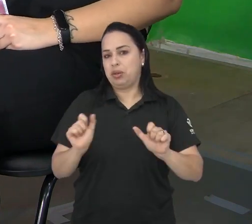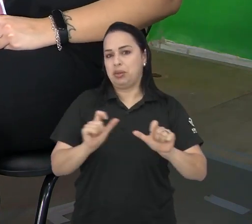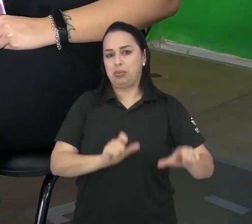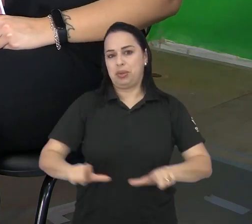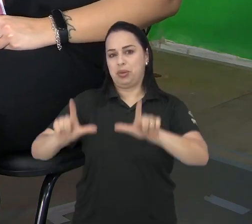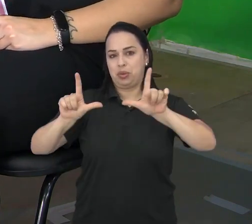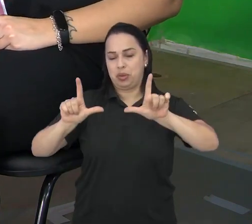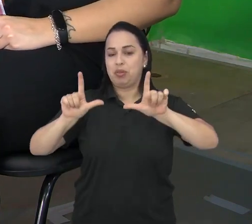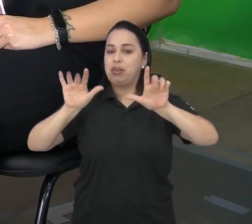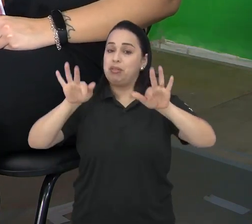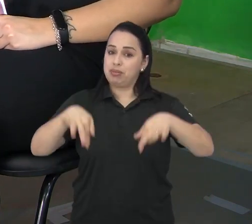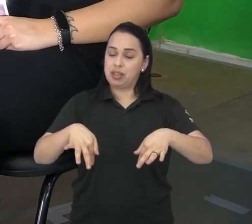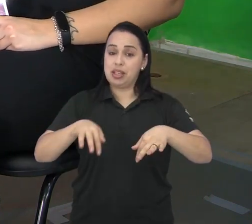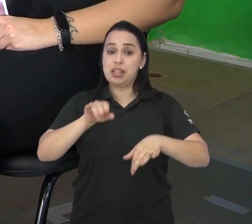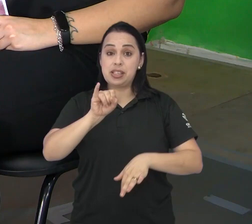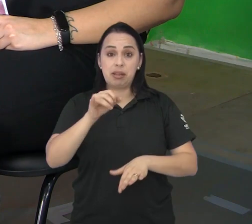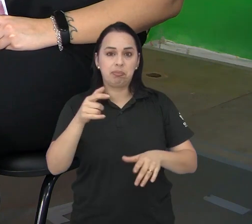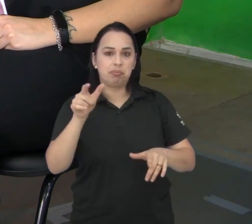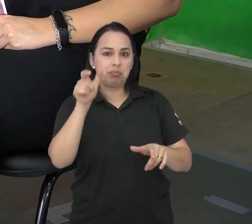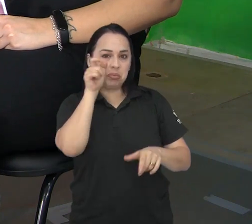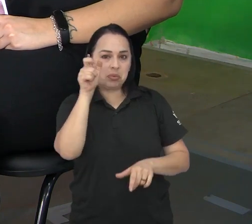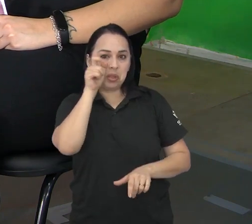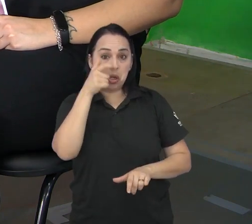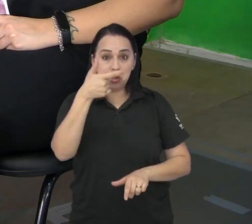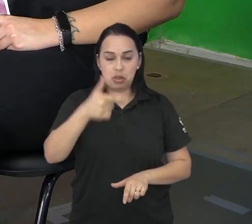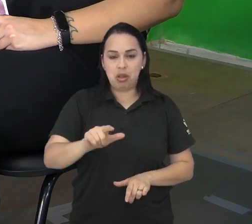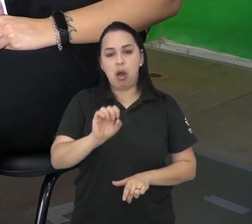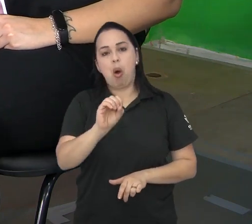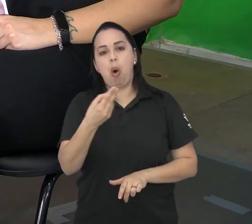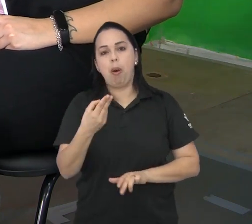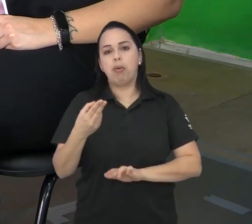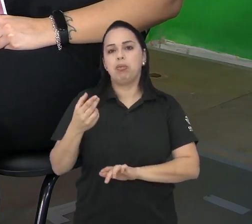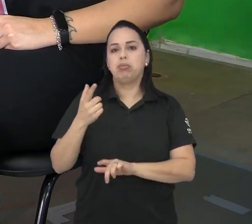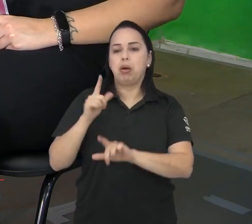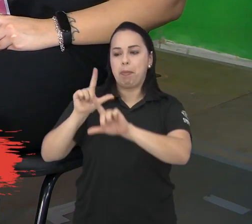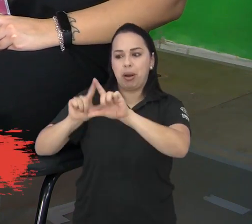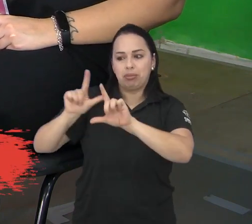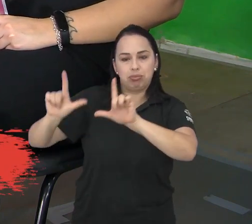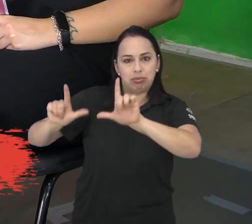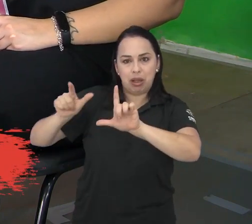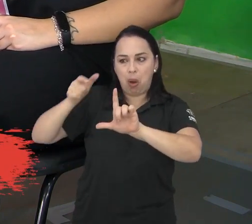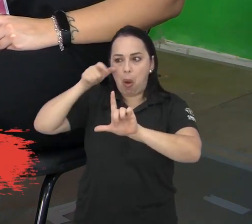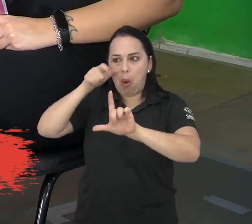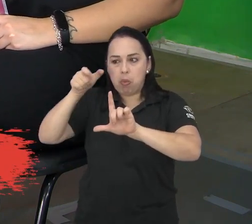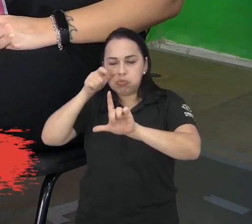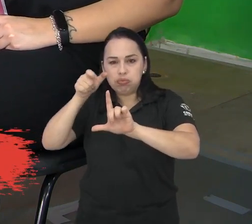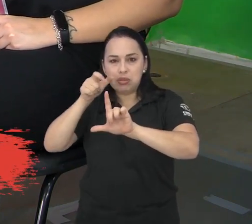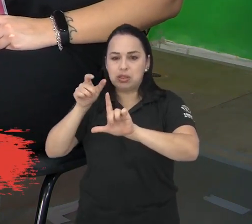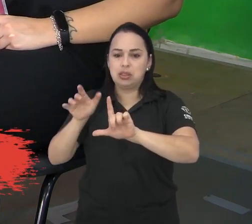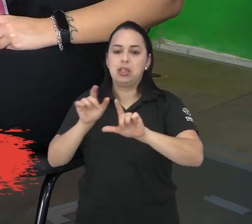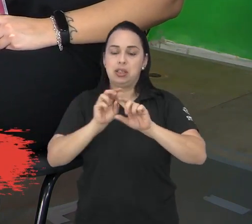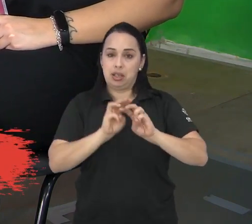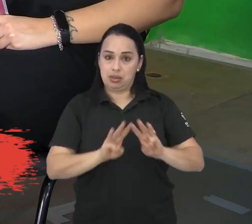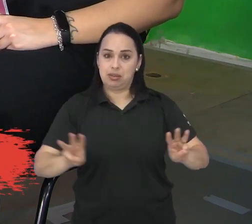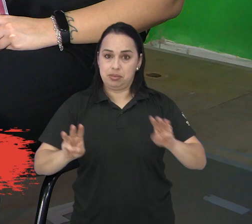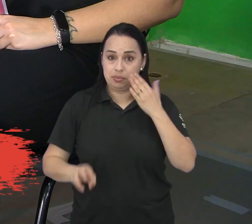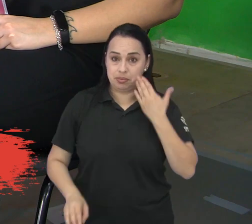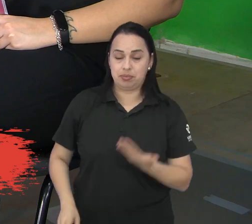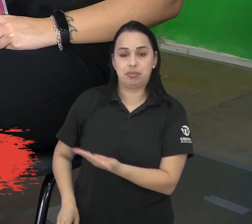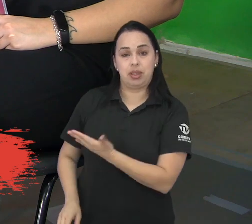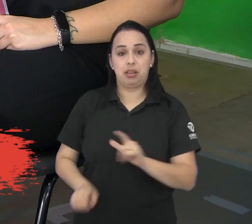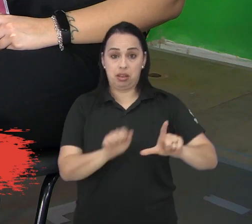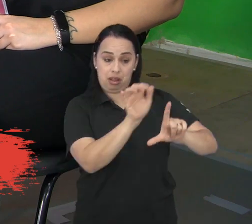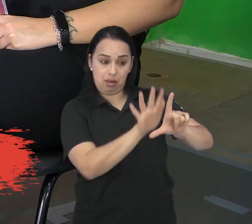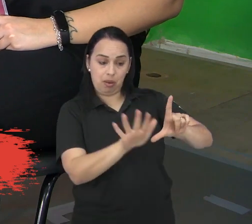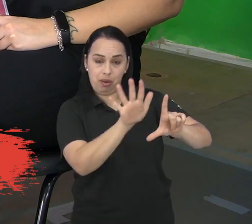com Conexão Cultura. Se você quiser assistir esse programa novamente ou qualquer outro, você sabe, né? A gente deixa o endereço. Tem aqui o QR Code